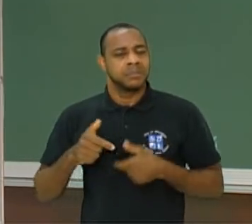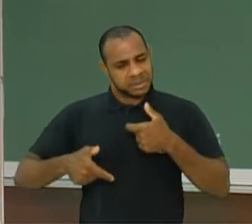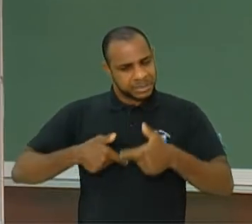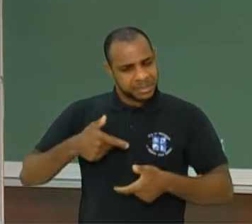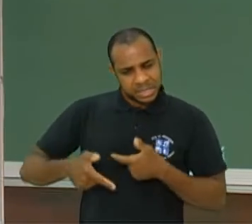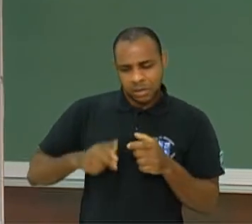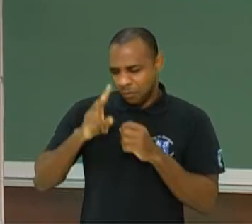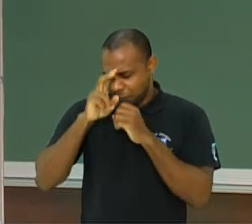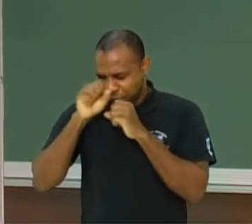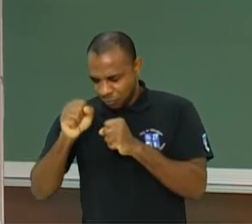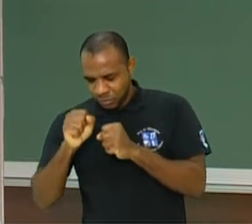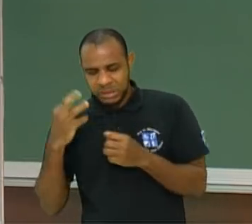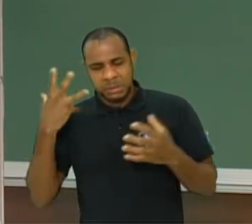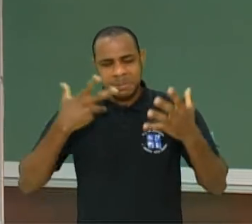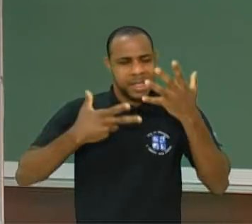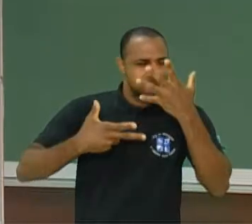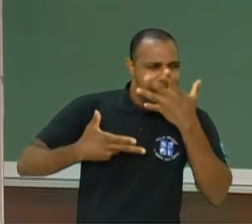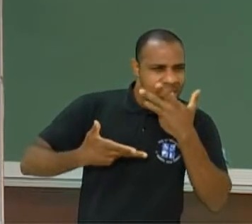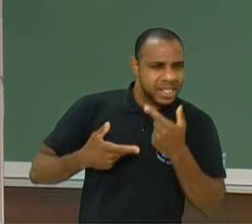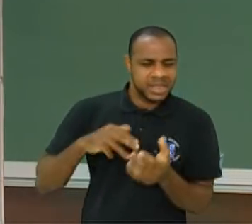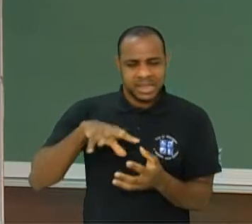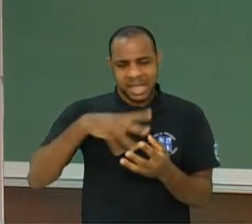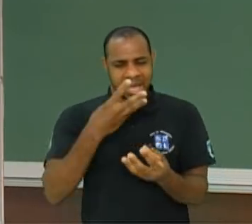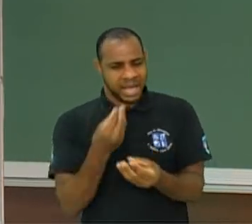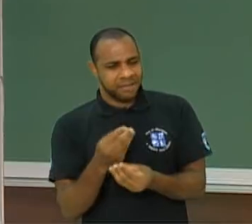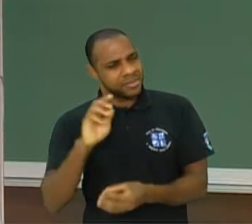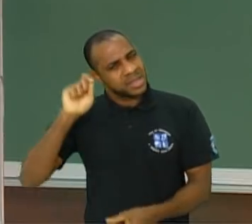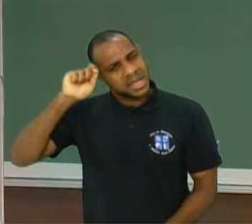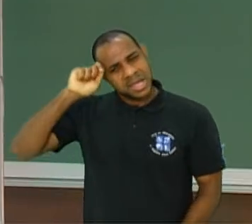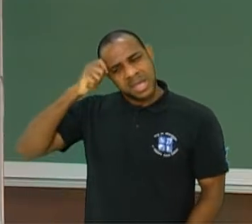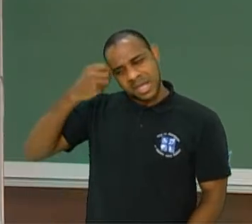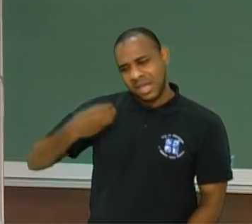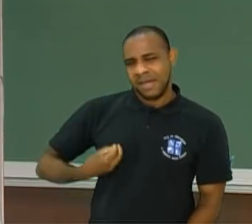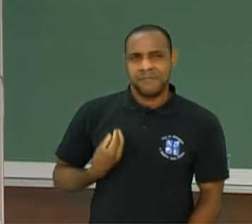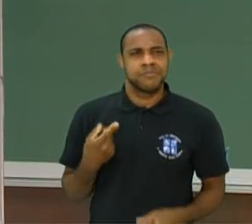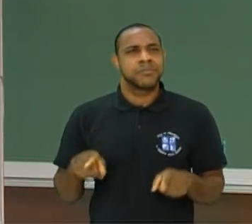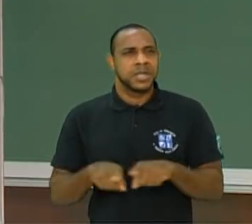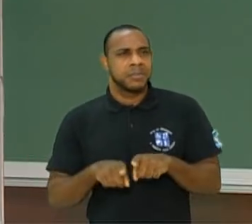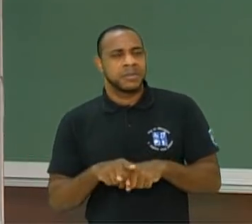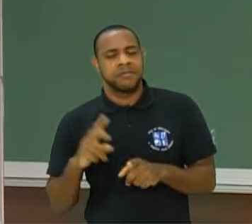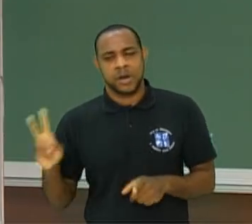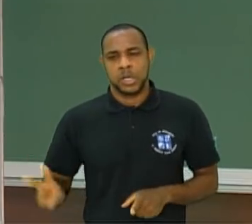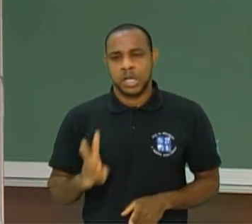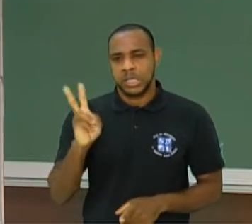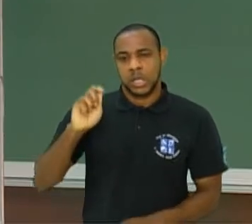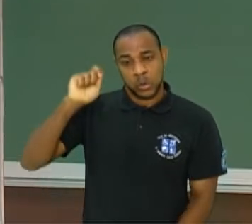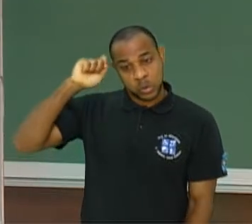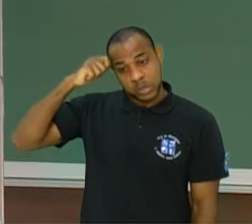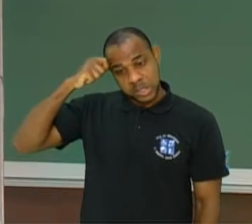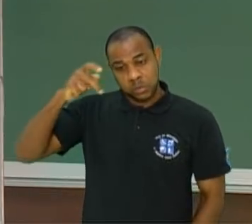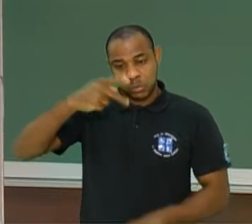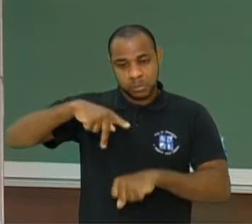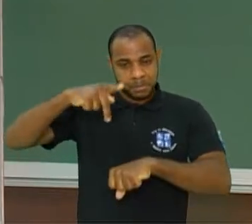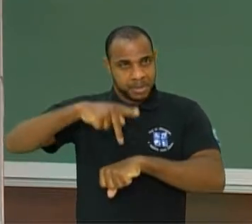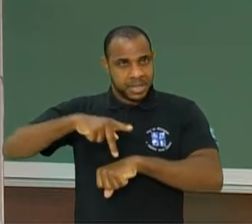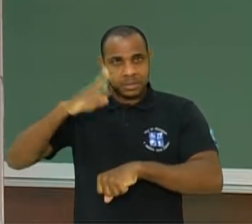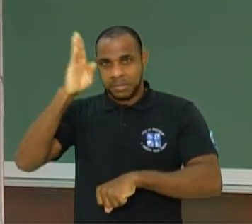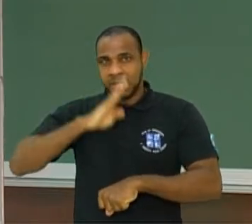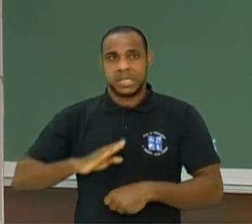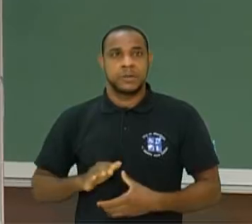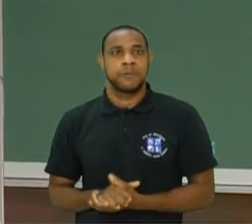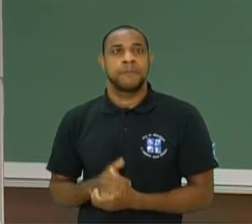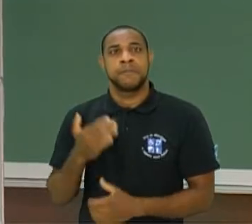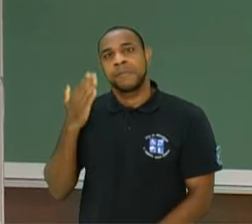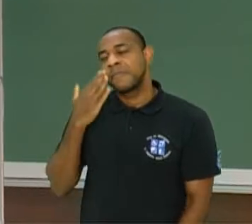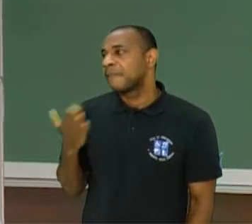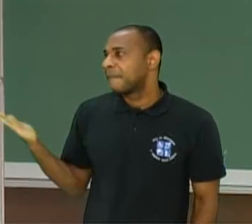a força da beleza da arte afrodescendente e valorização do negro no nosso país.